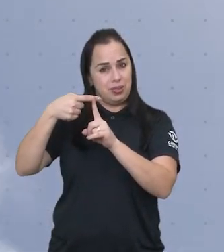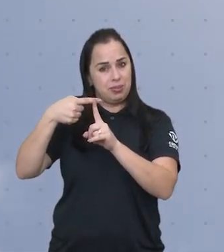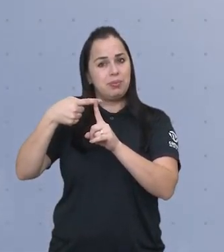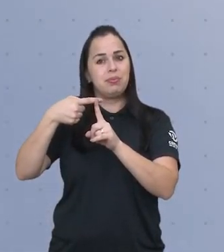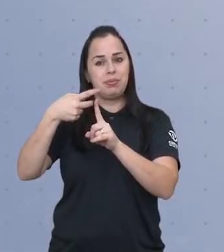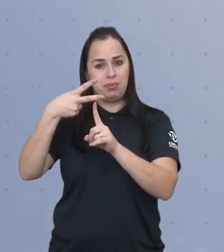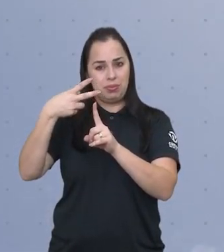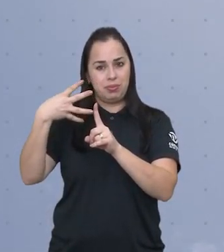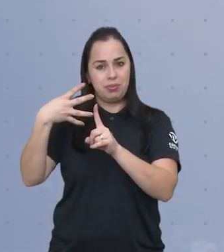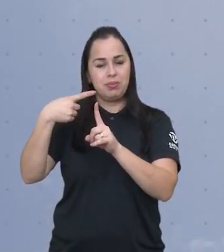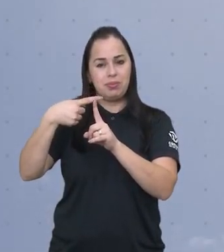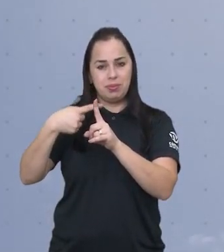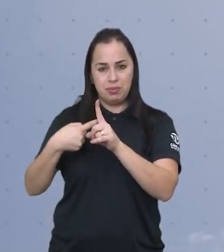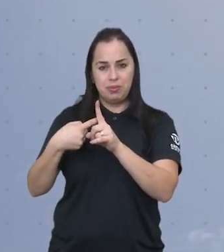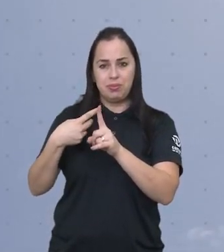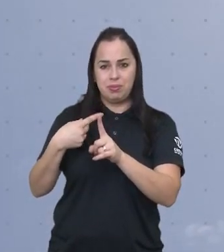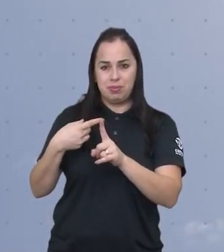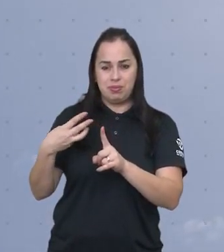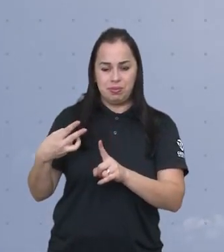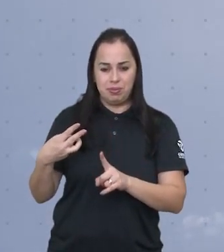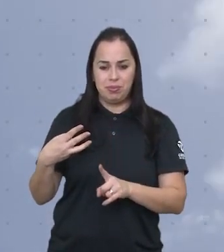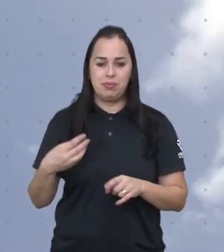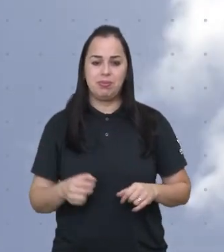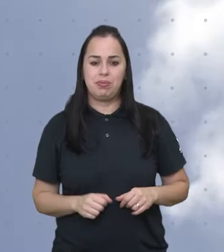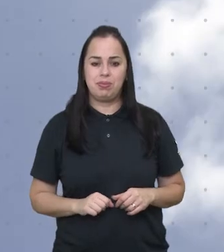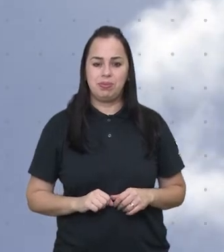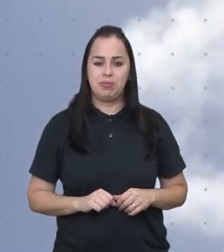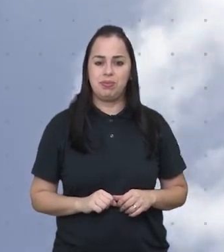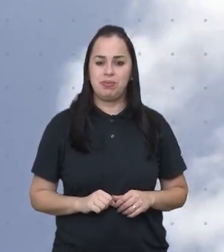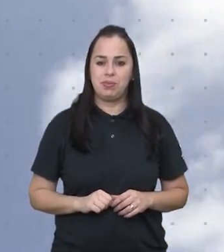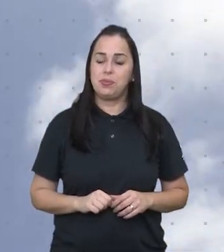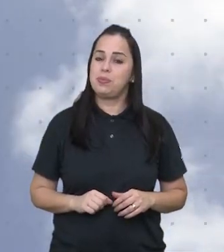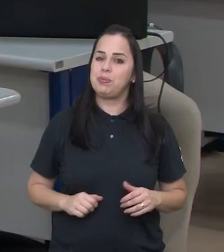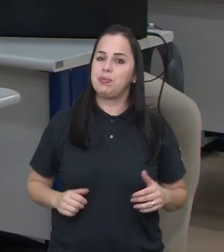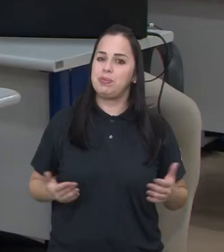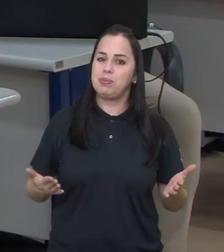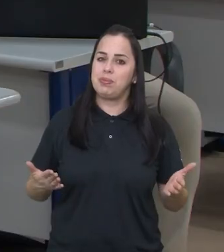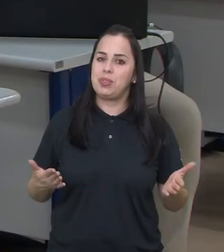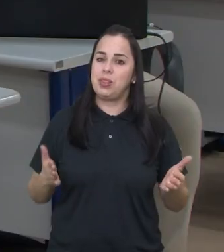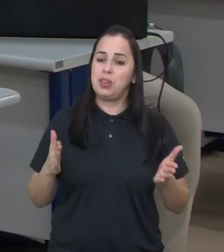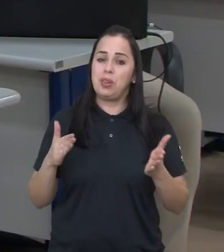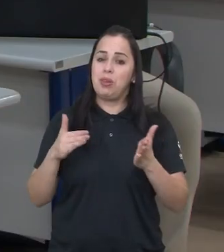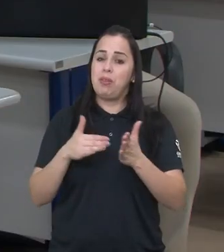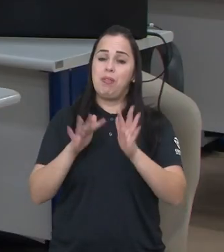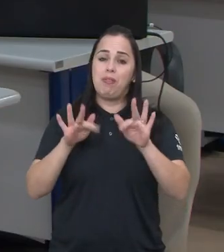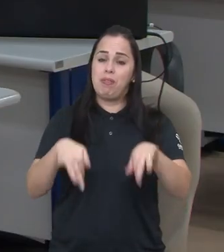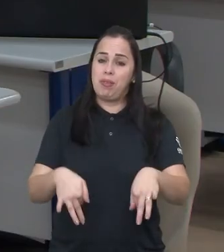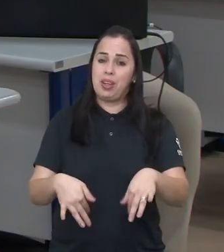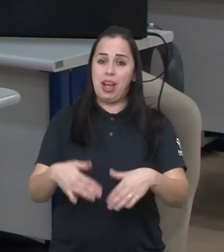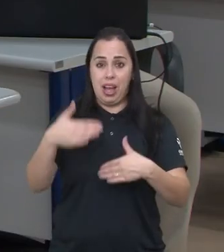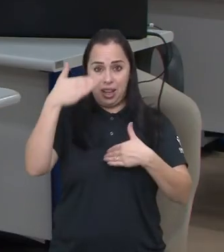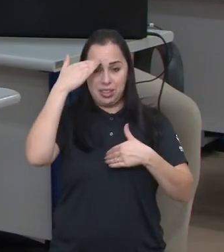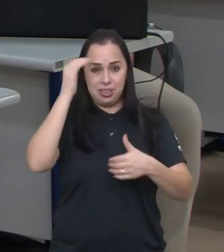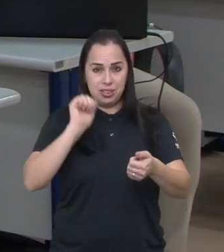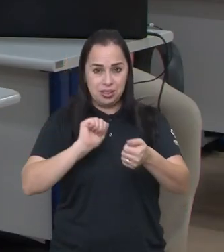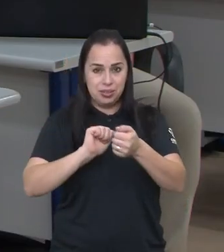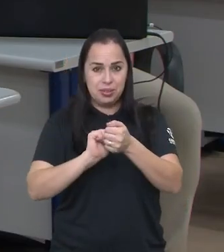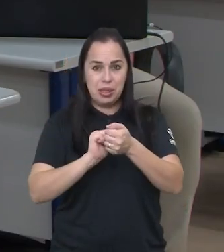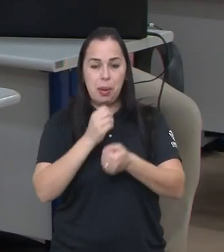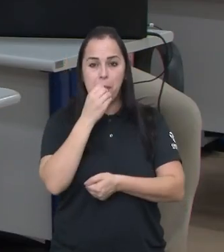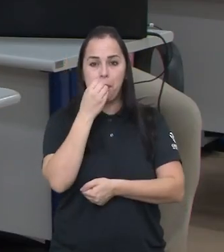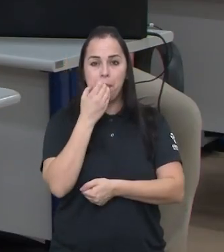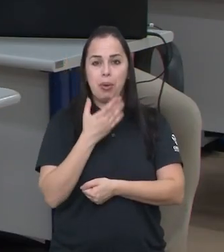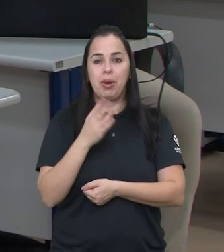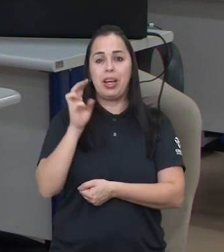A máxima se mantém em 24 graus, mínima 13. E chegou ao fim o boletim de hoje. Eu agradeço pela